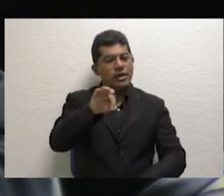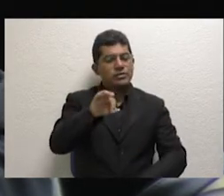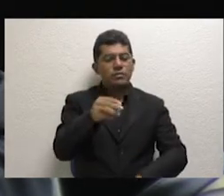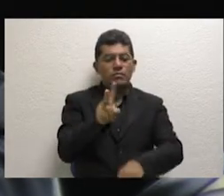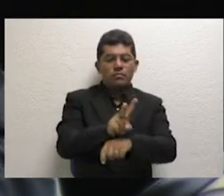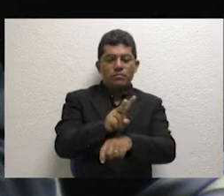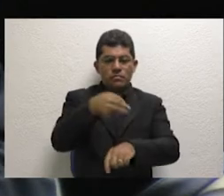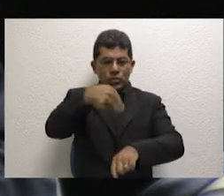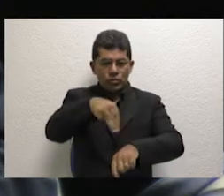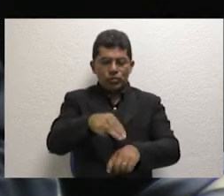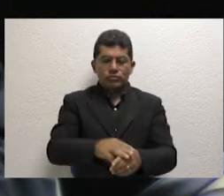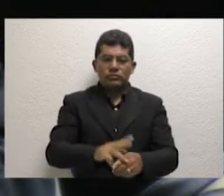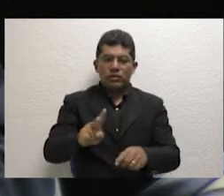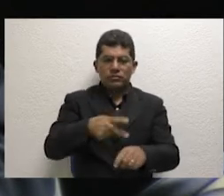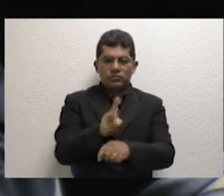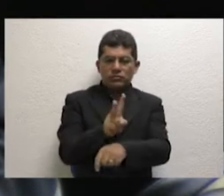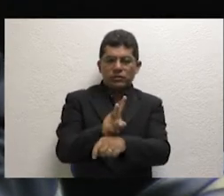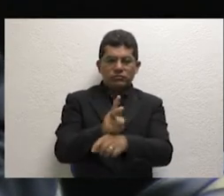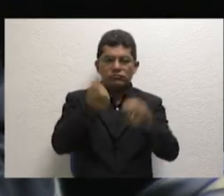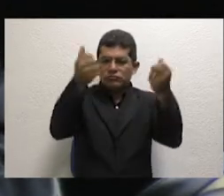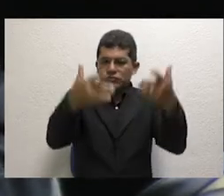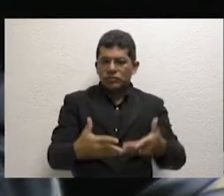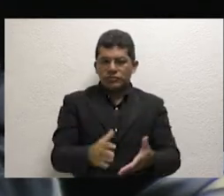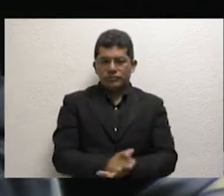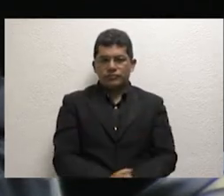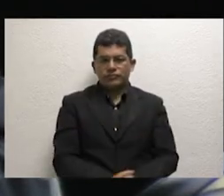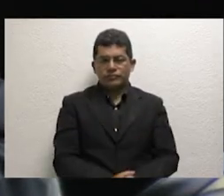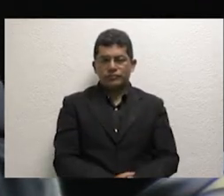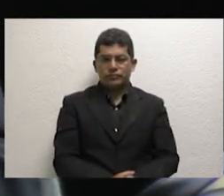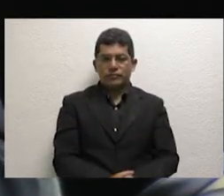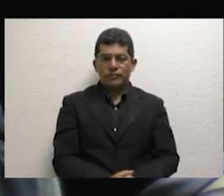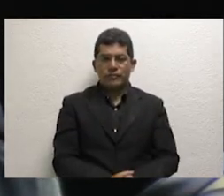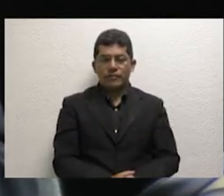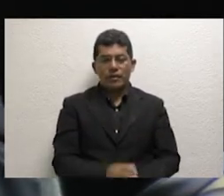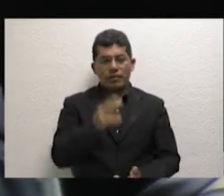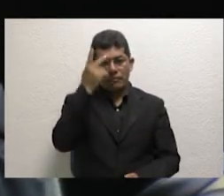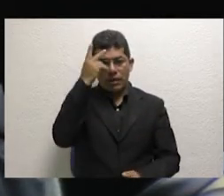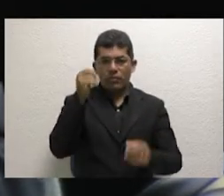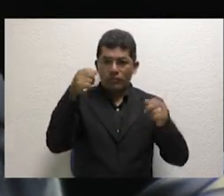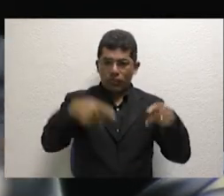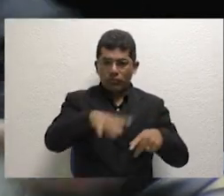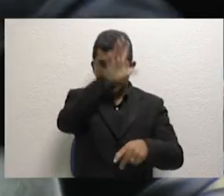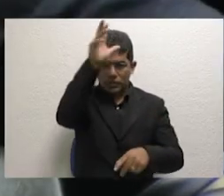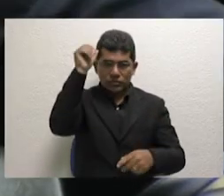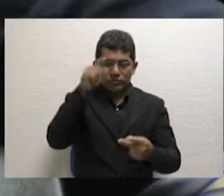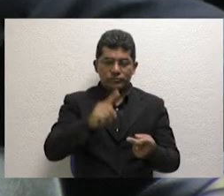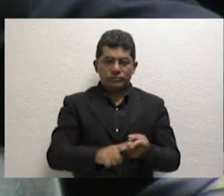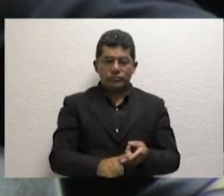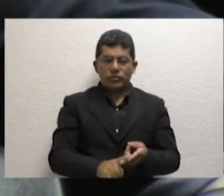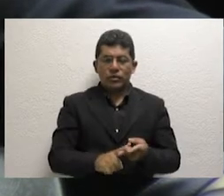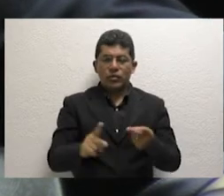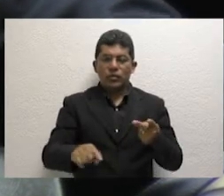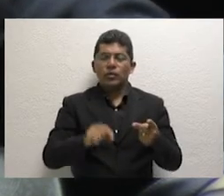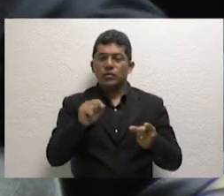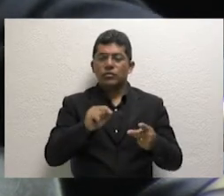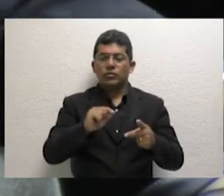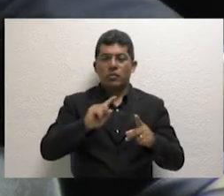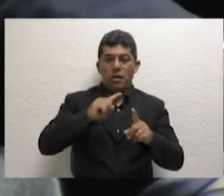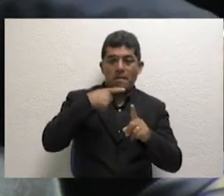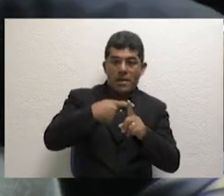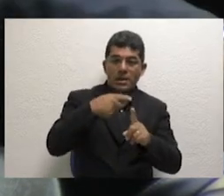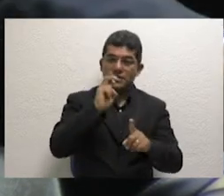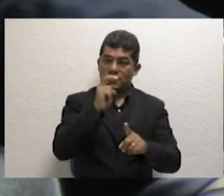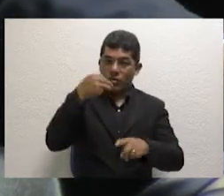defesa prévia em satisfação a este poder e ao povo amazonense senhor presidente e o outro cinco minutos